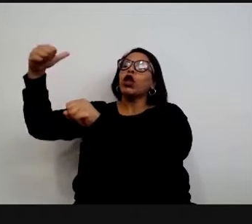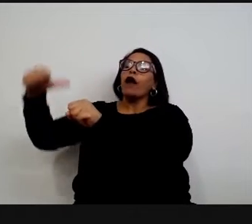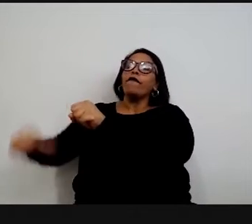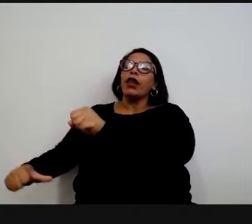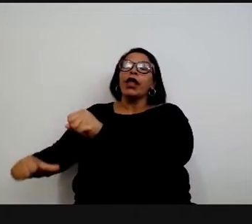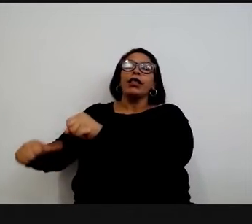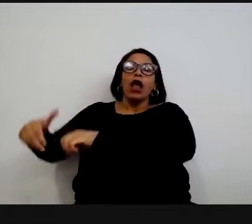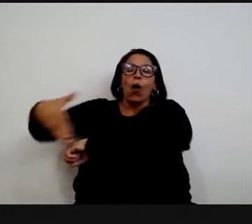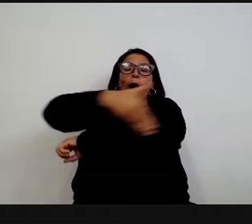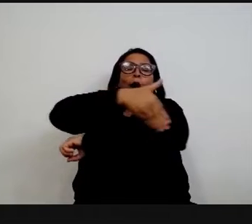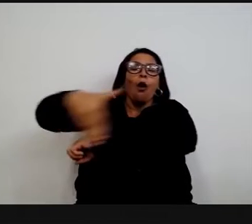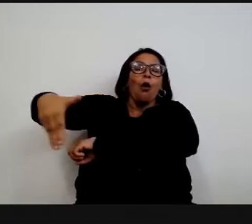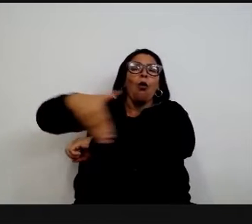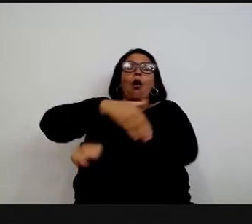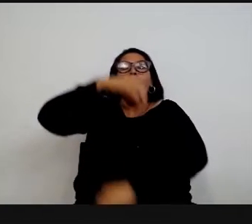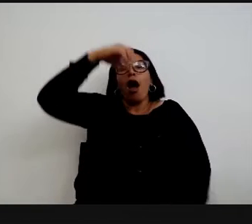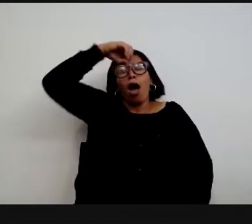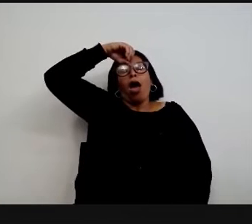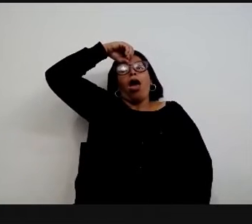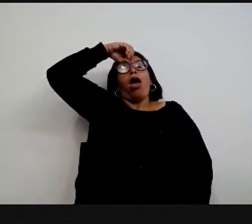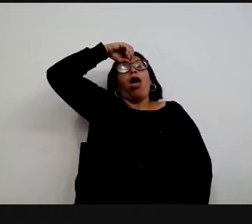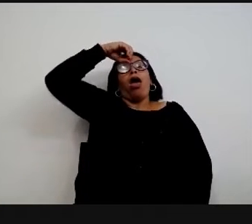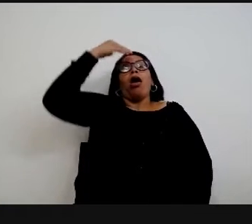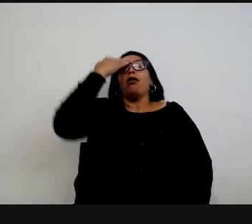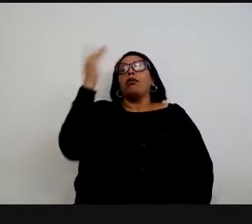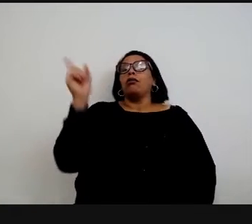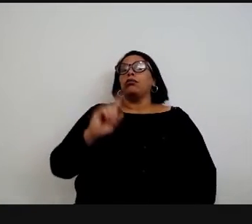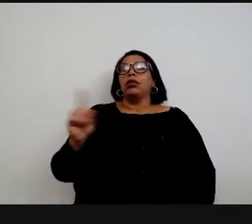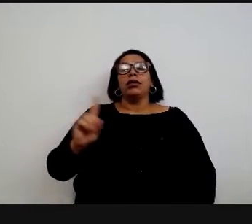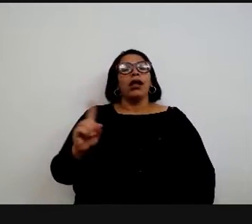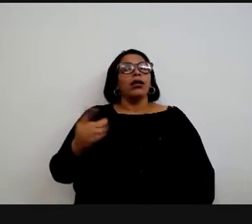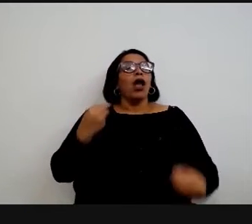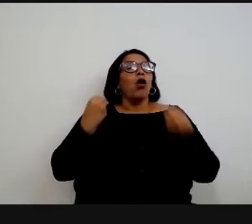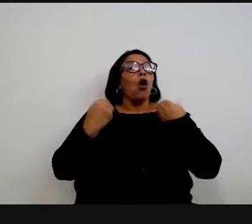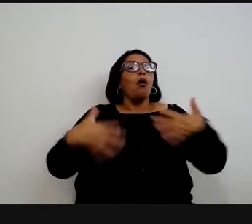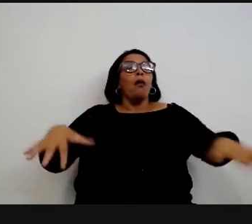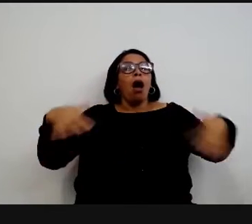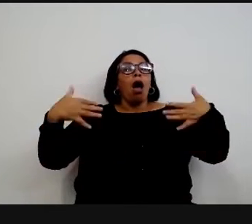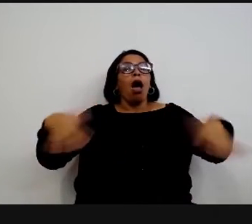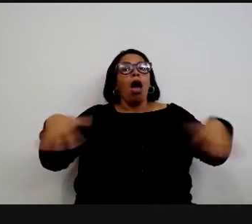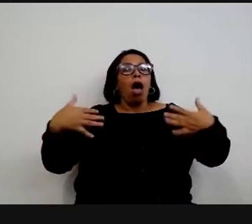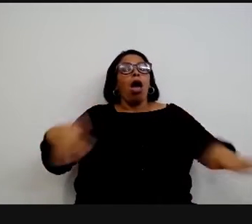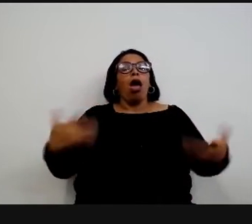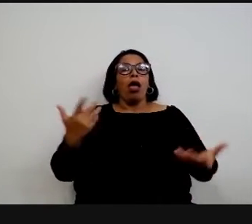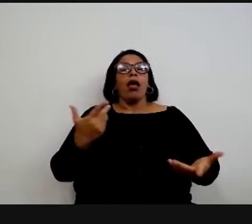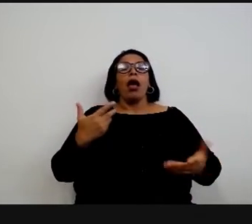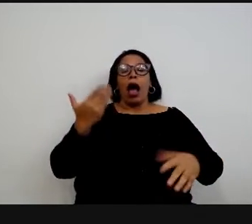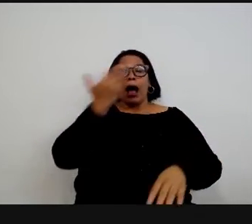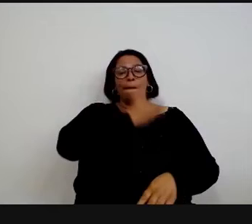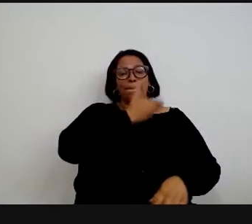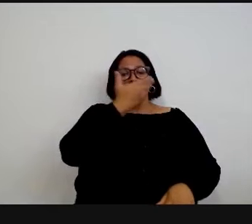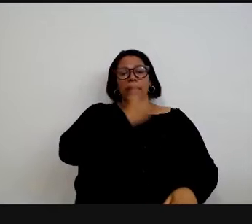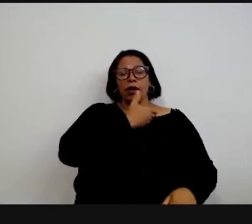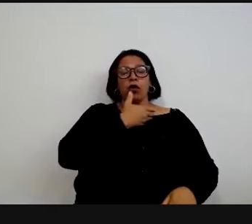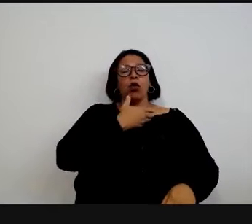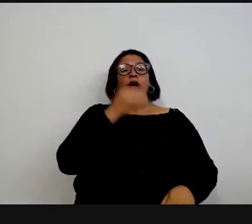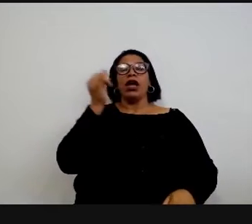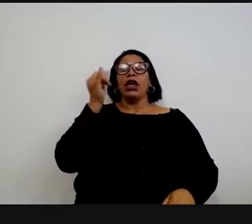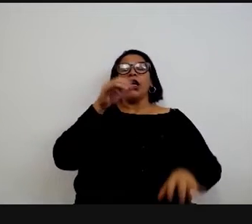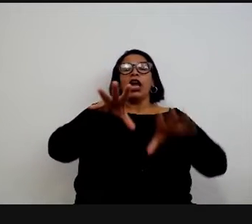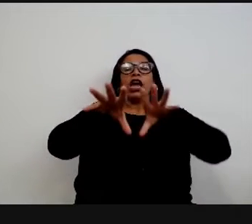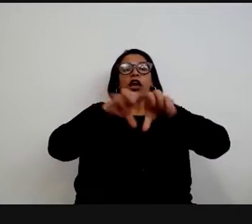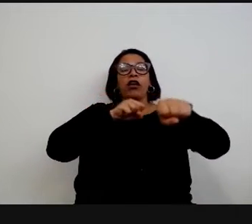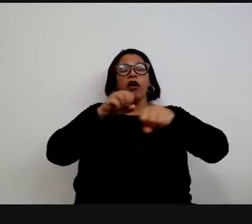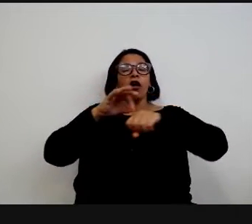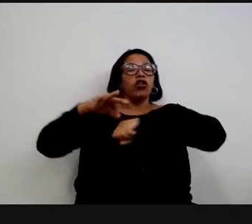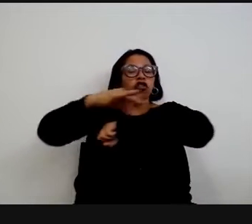estrada. Eu não sabia de nada, né? Então, assim, eu fiquei desesperada. Eu e o colega meu era engenheiro químico. Eu